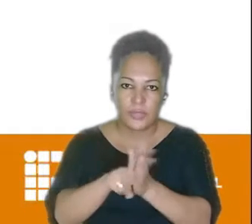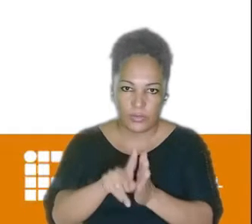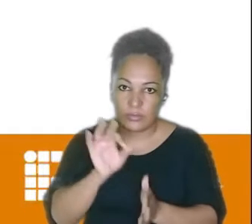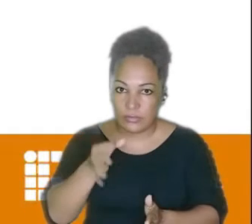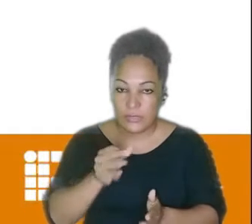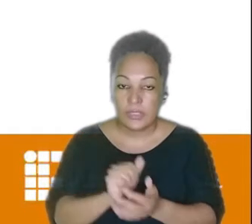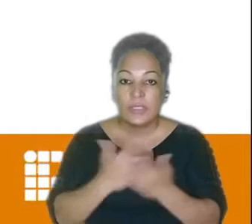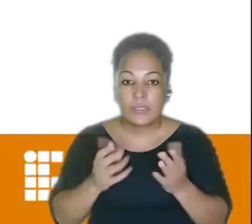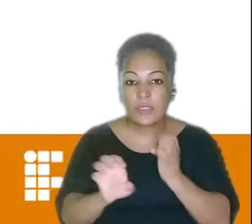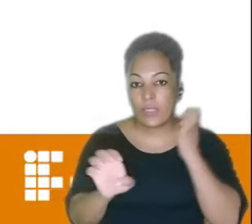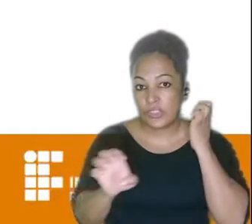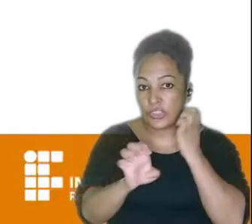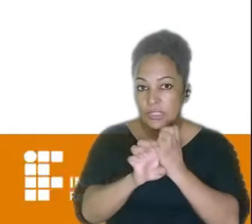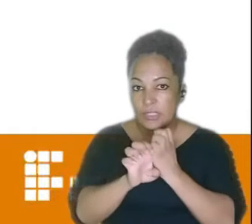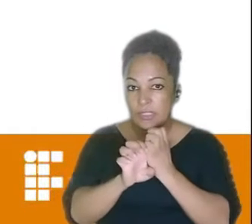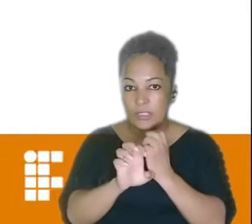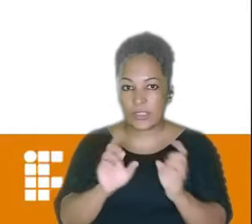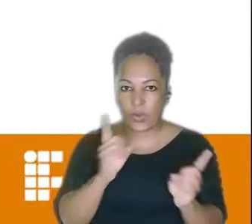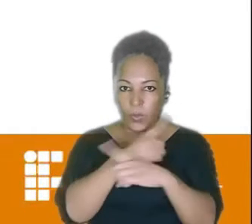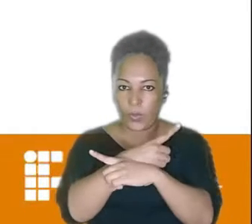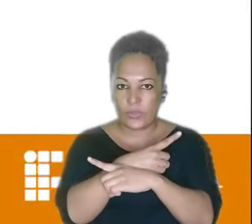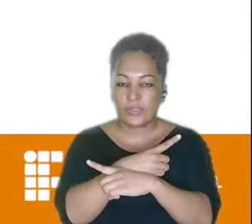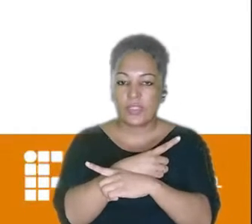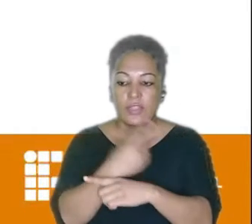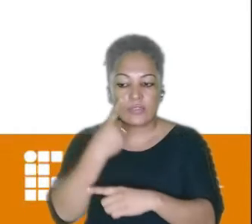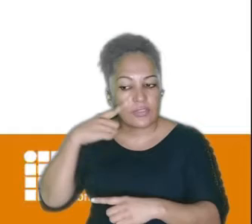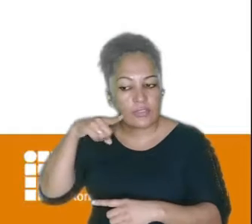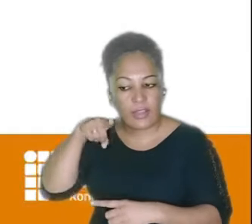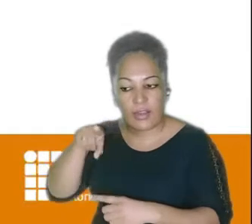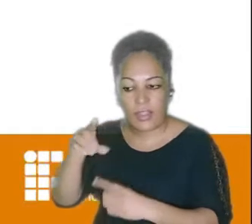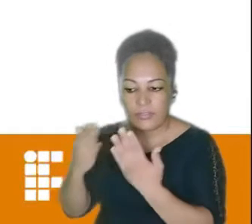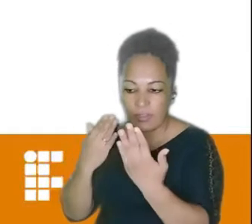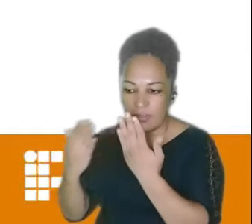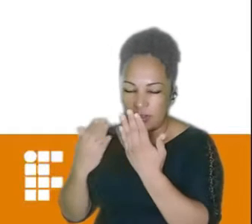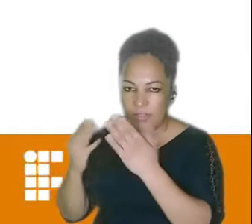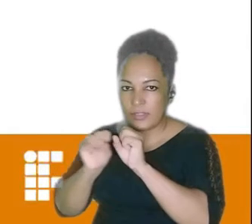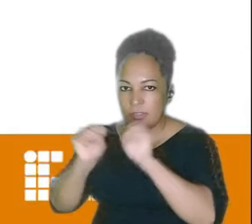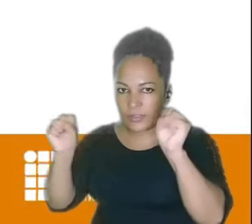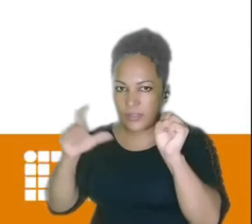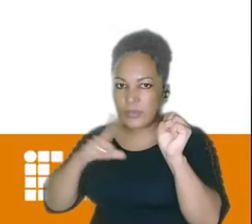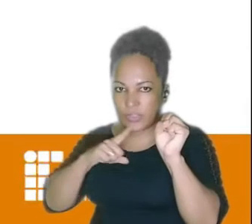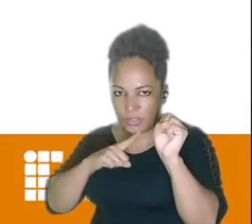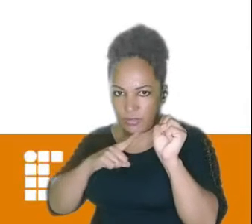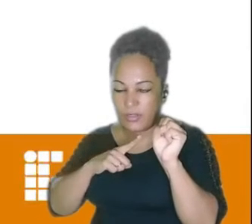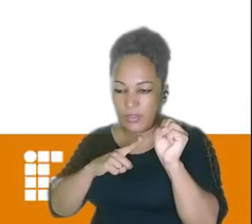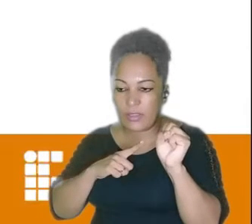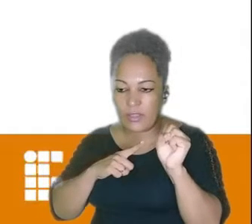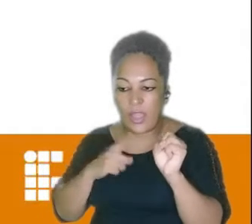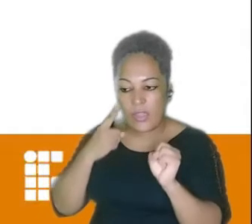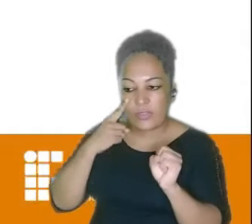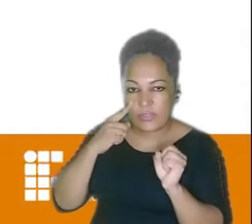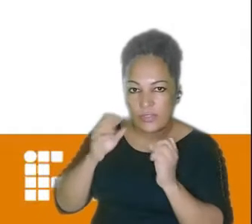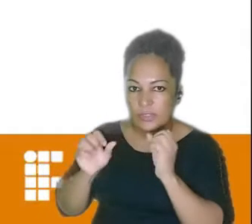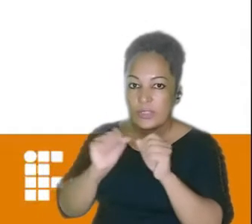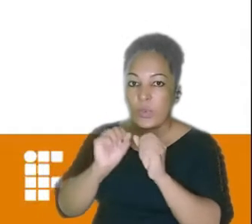restaurantes, certo? A engenharia reversa consiste em você ir lá e analisar esses sistemas que já existem, certo? Para